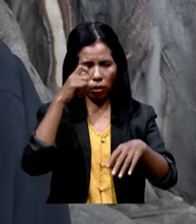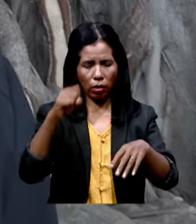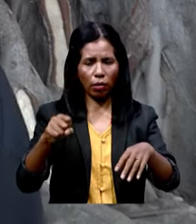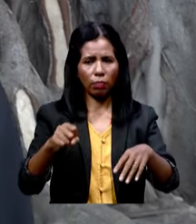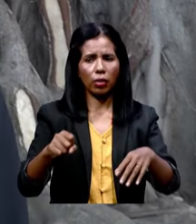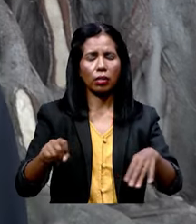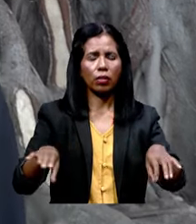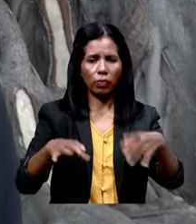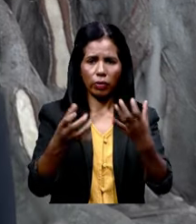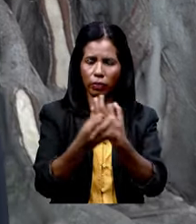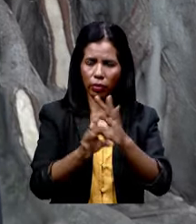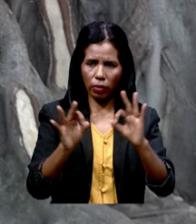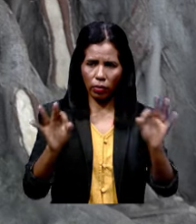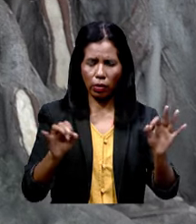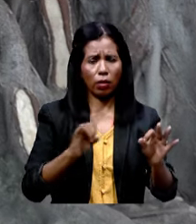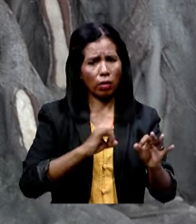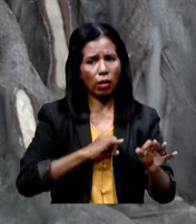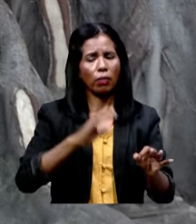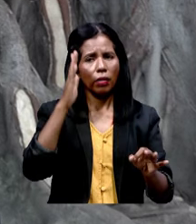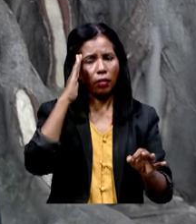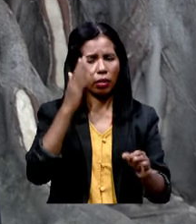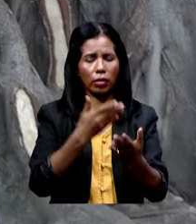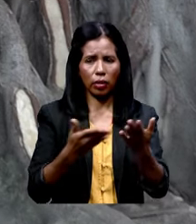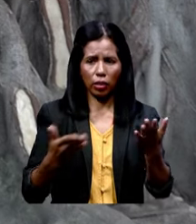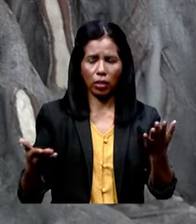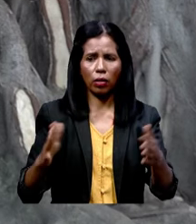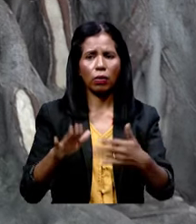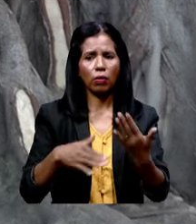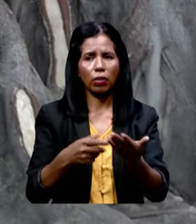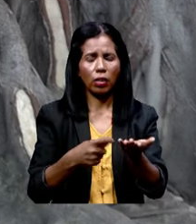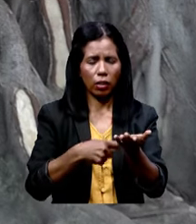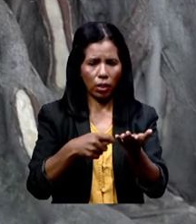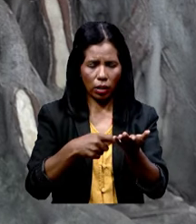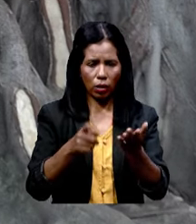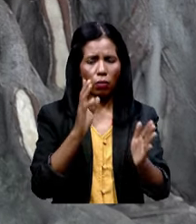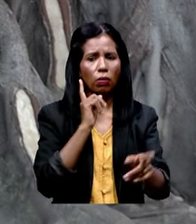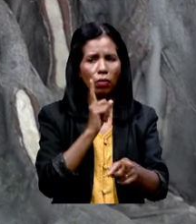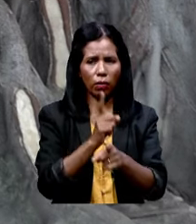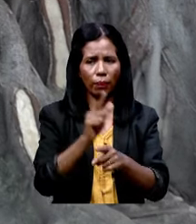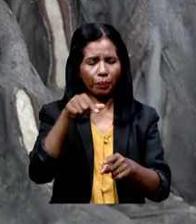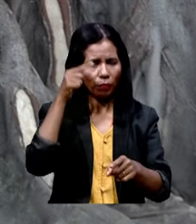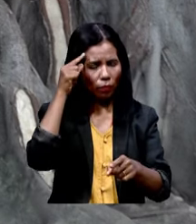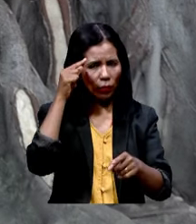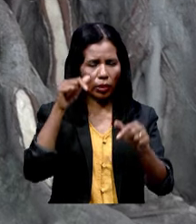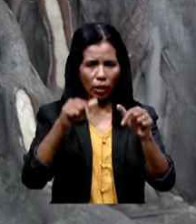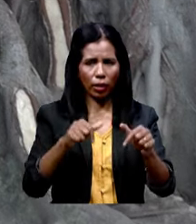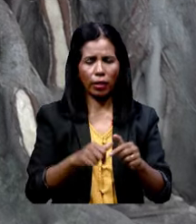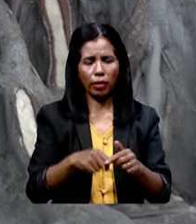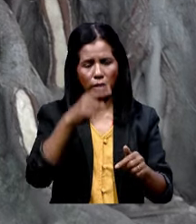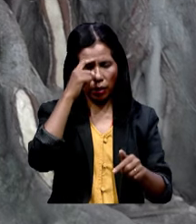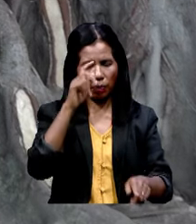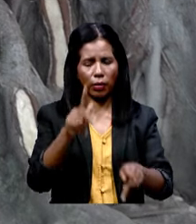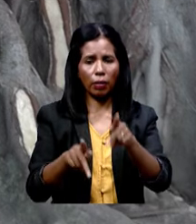nebe termina hau anuin sasan sira ne sasan técnico liu nebe governo idane tamba povo